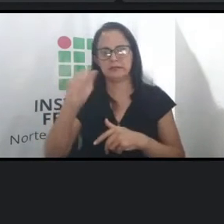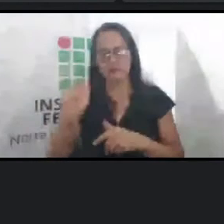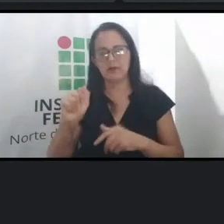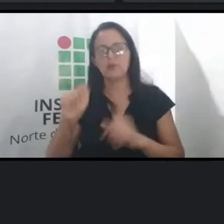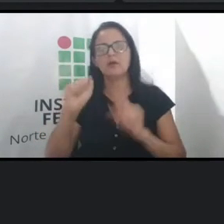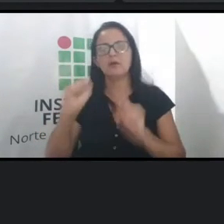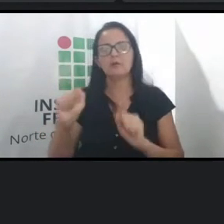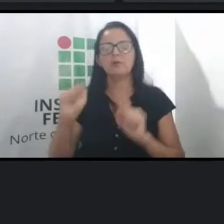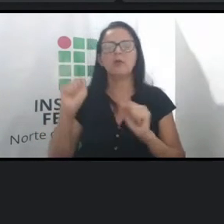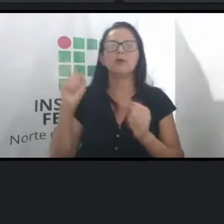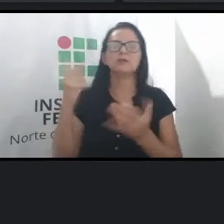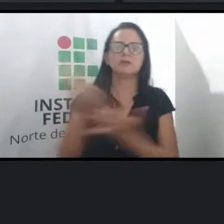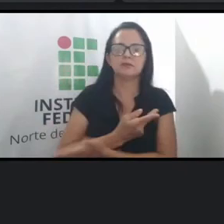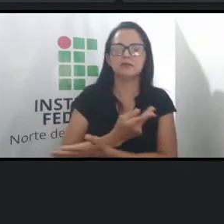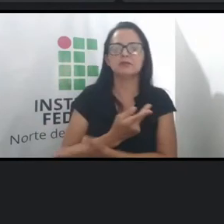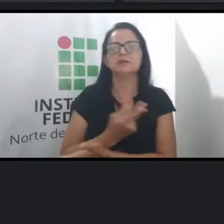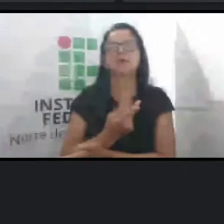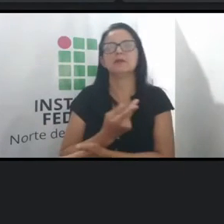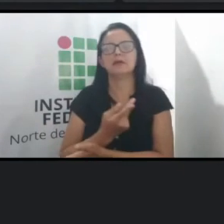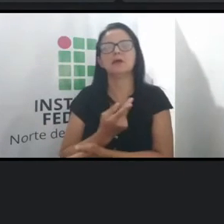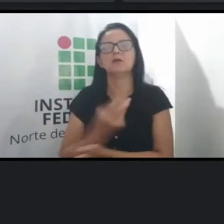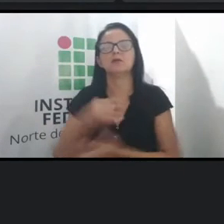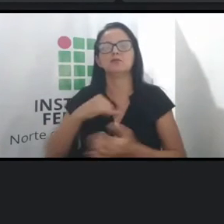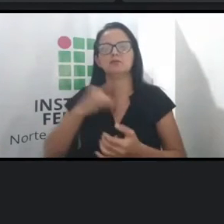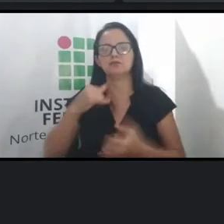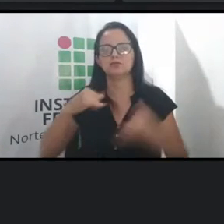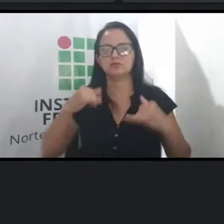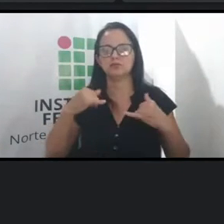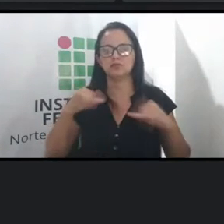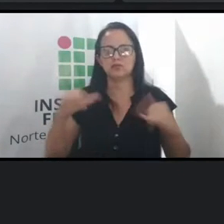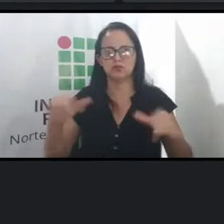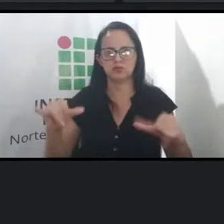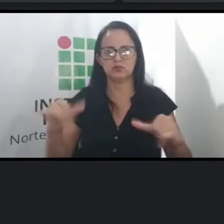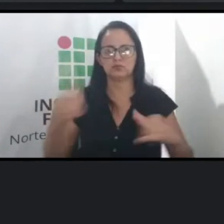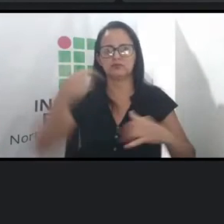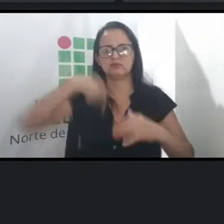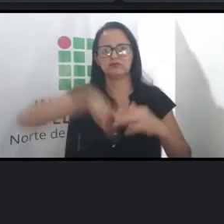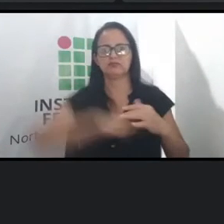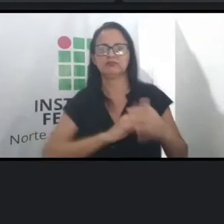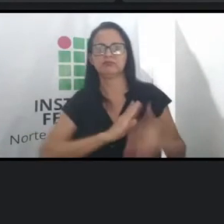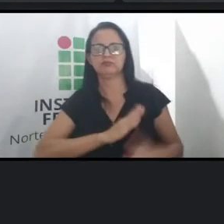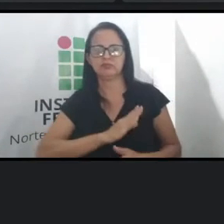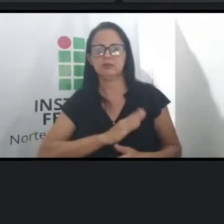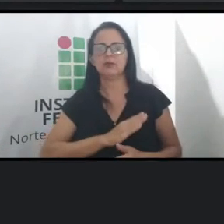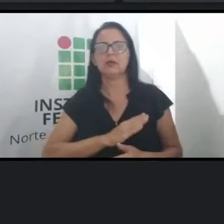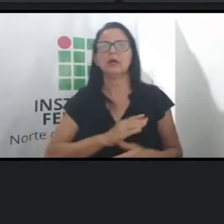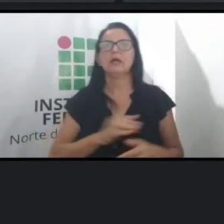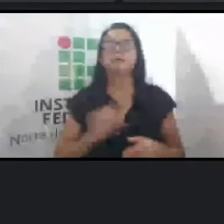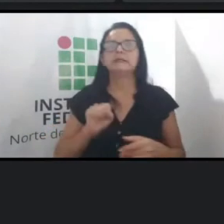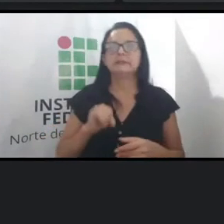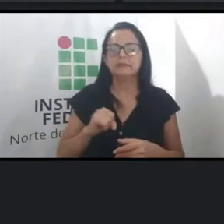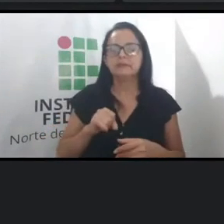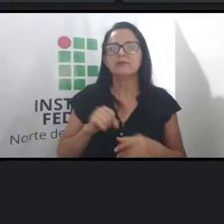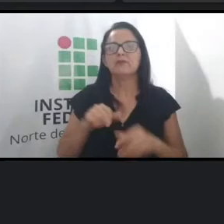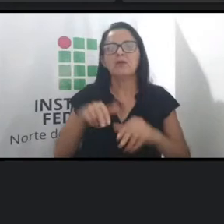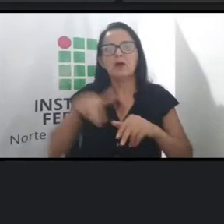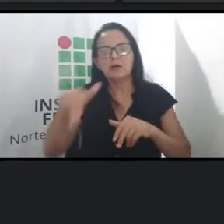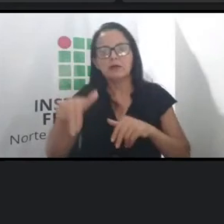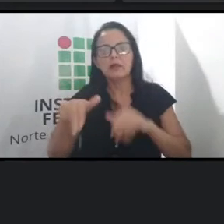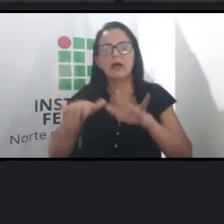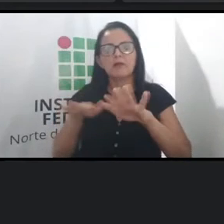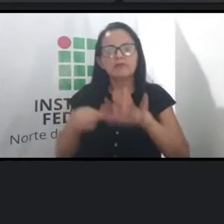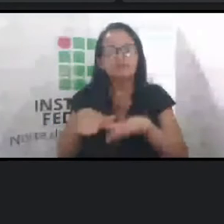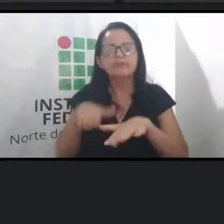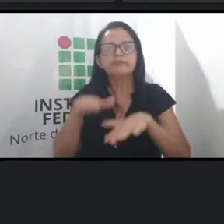ser vagarosamente, deve ser com passos curtos, lentamente, para evitar com que venha a ter o que? A tensão de